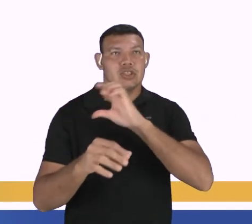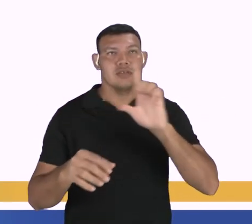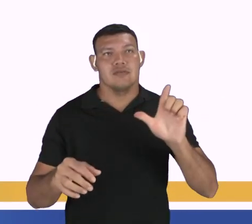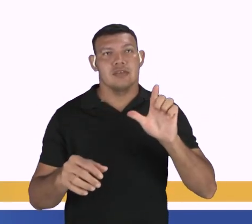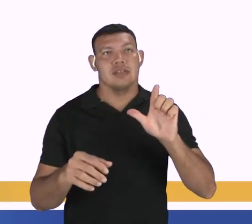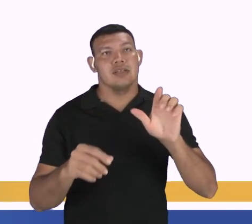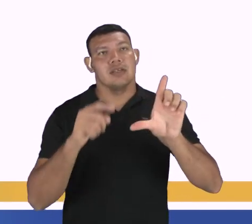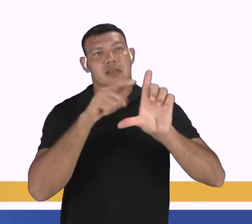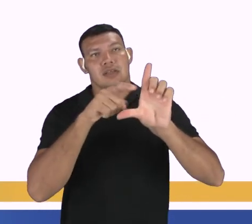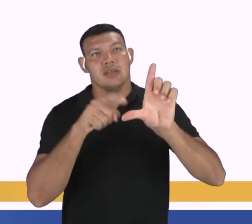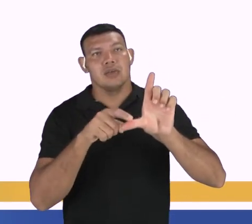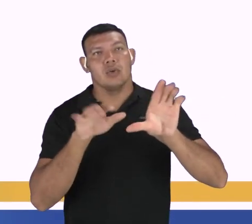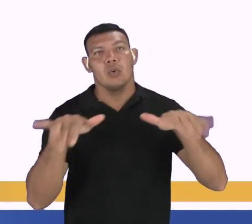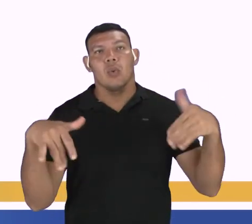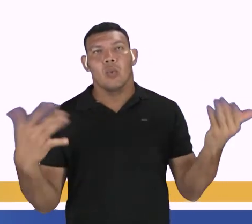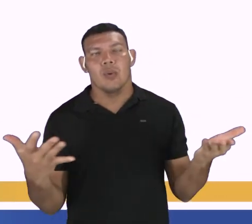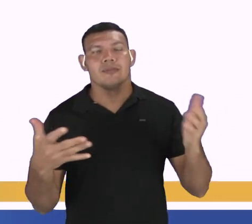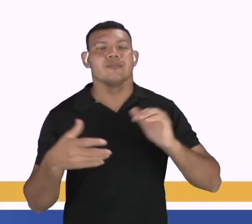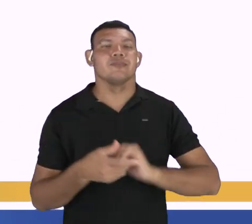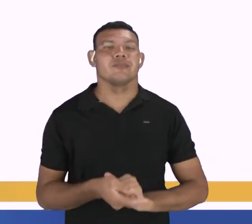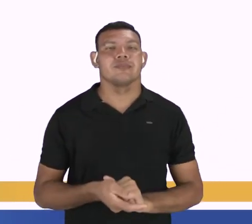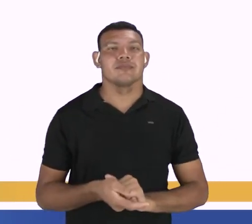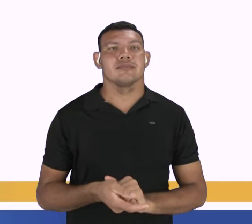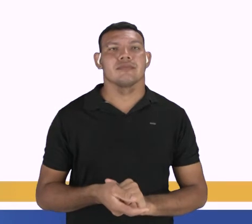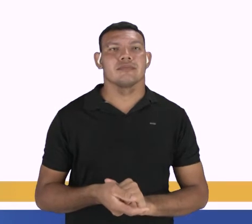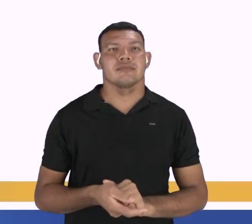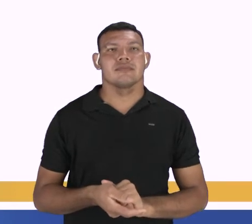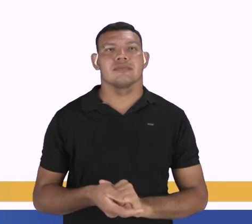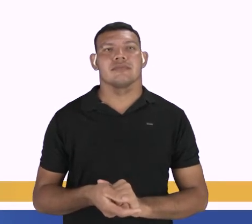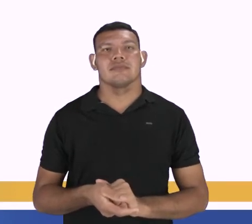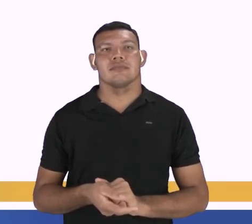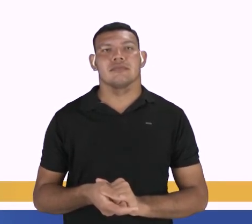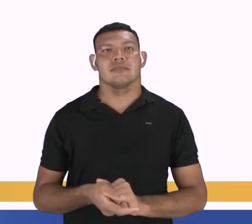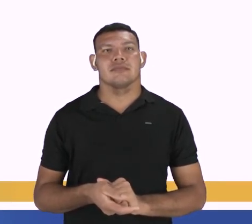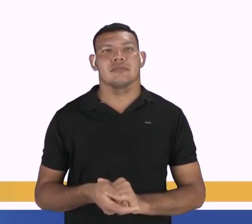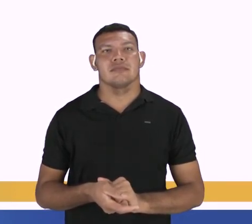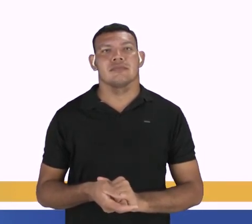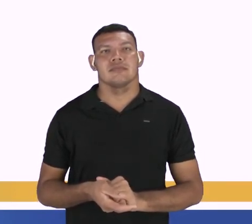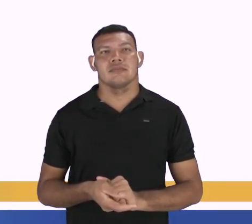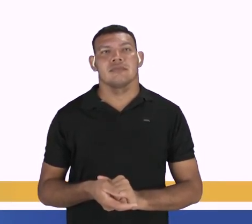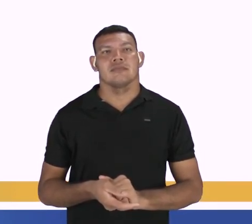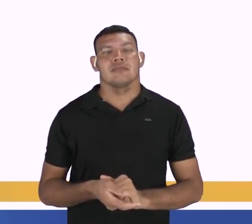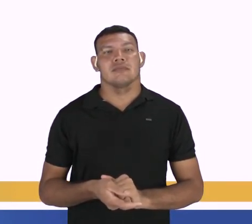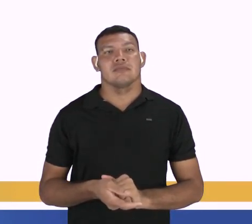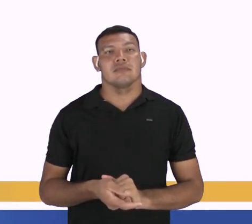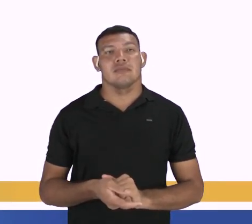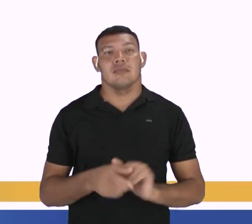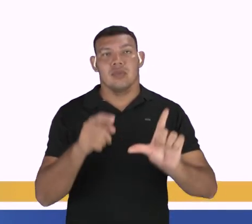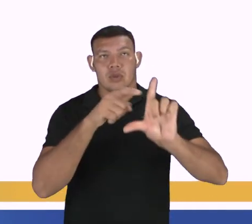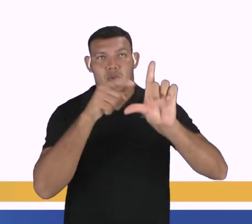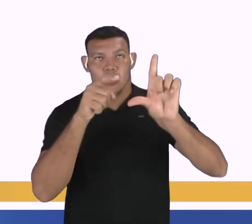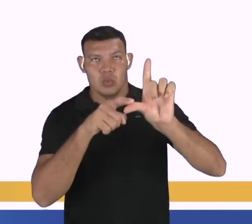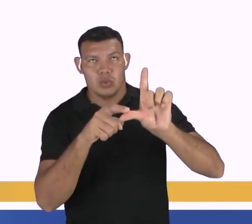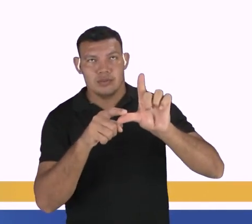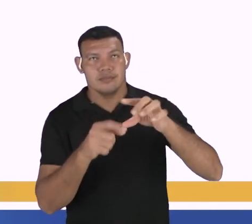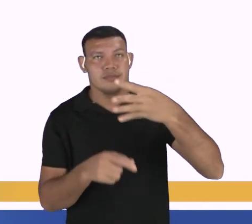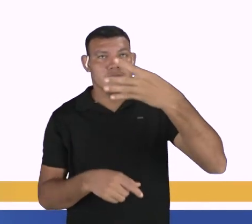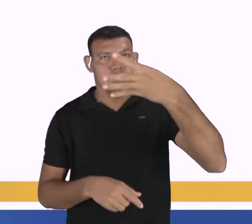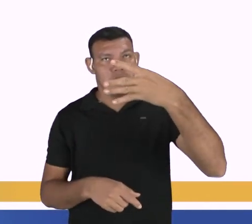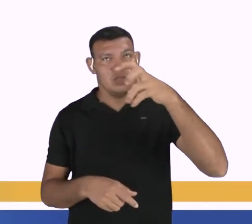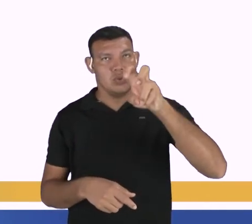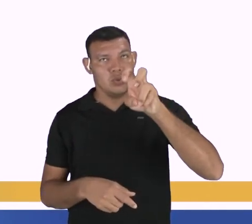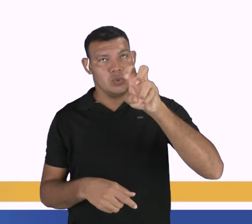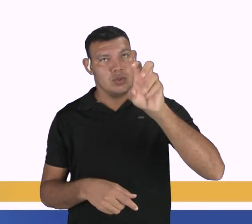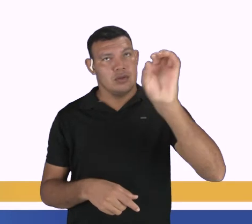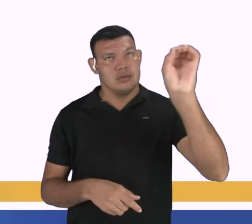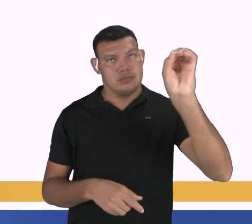processo de rotação, né? E ele quer saber qual é o ângulo entre uma e outra, ok? Esse ângulo seria de